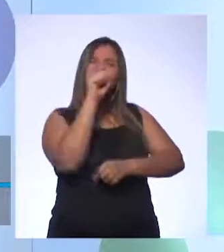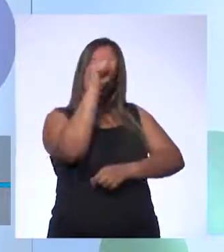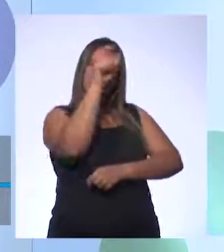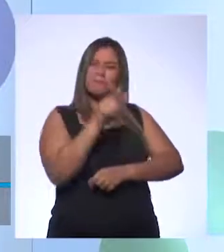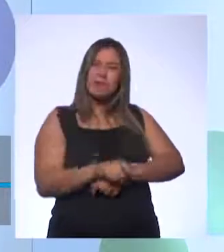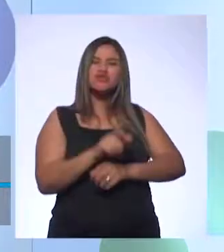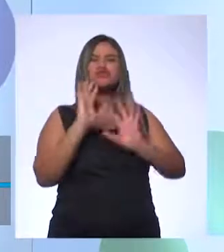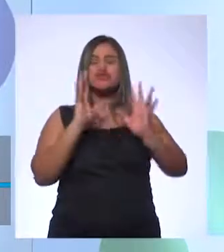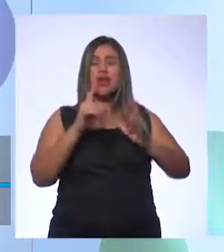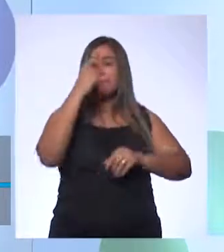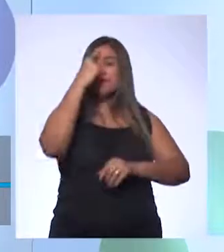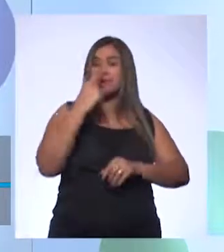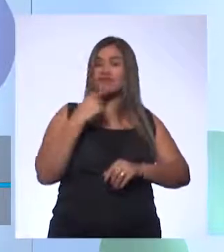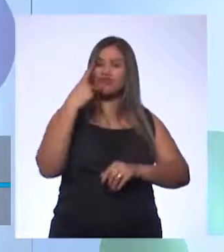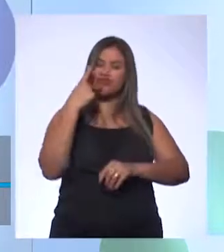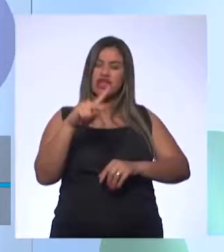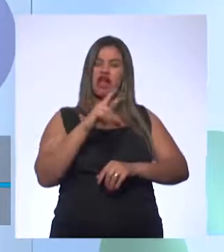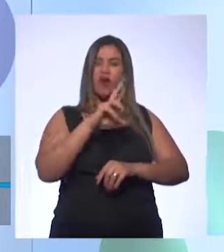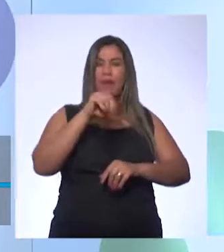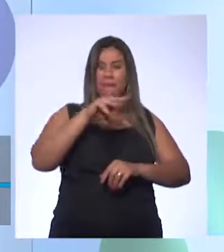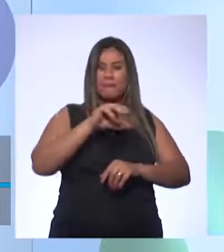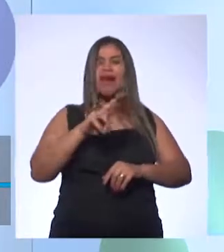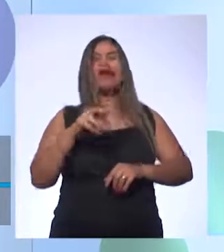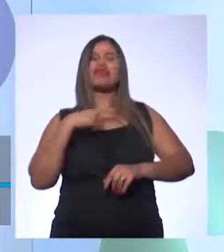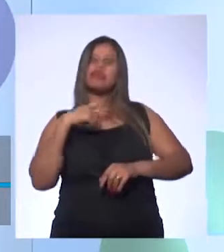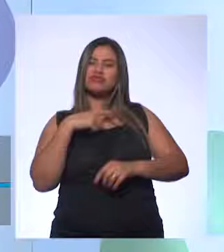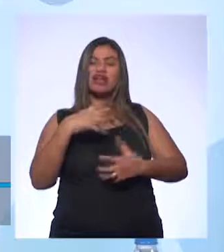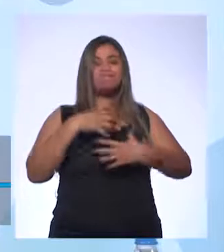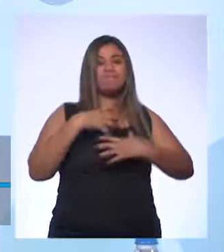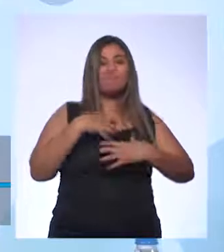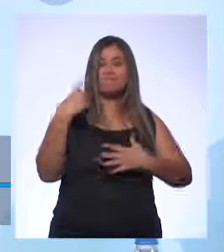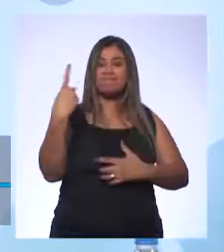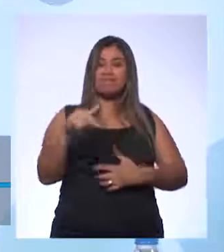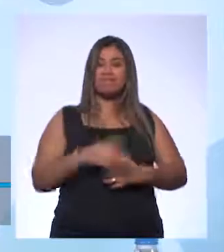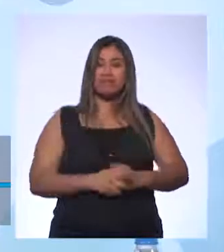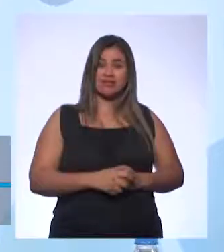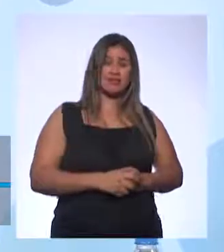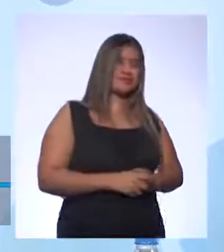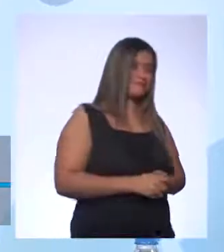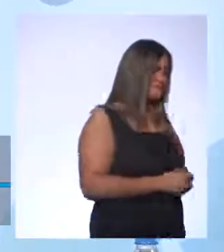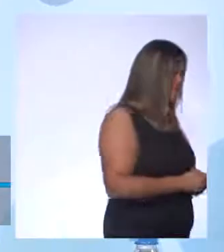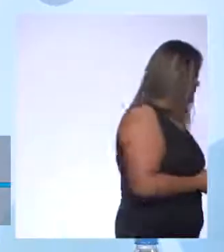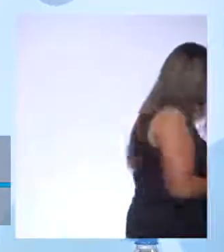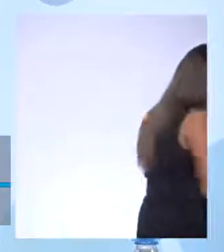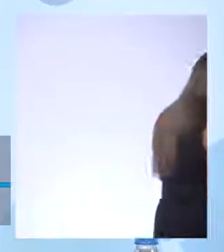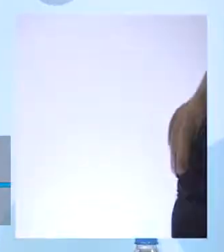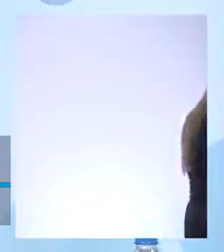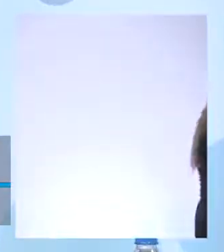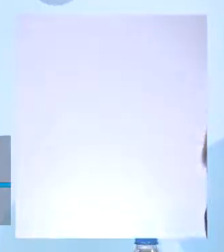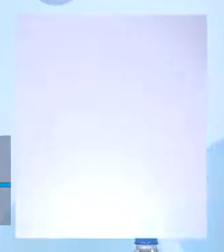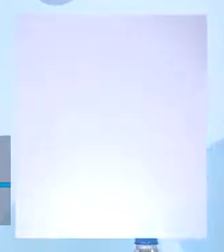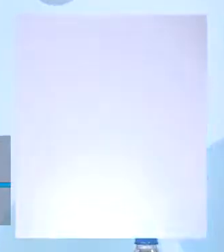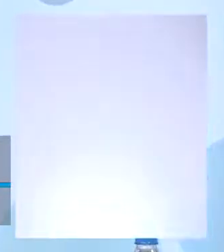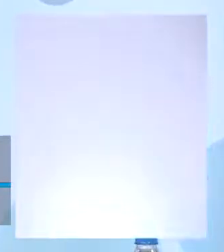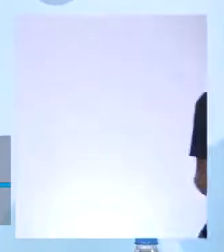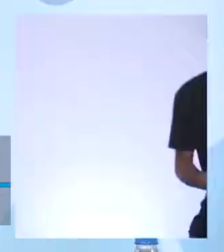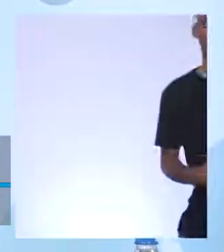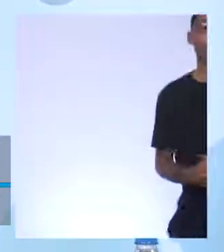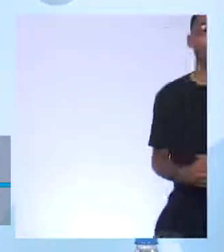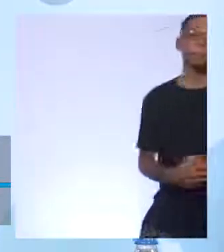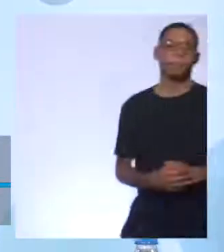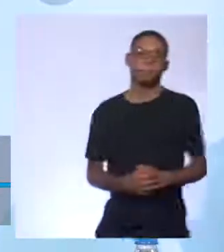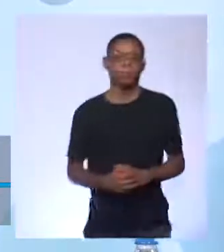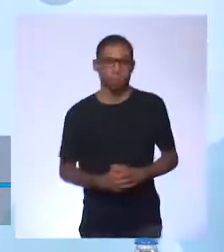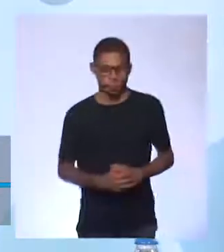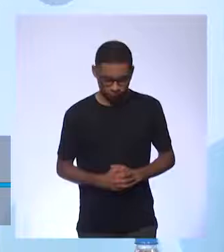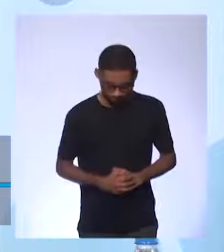Então, personalidade, o Romero Brito, é bem bacana isso. É o estilo, e com certeza cada um de nós tem estilo. É o jeito de se vestir, é o jeito